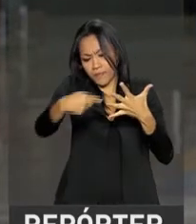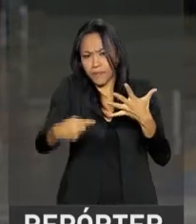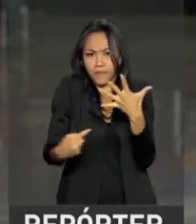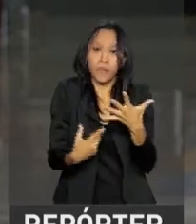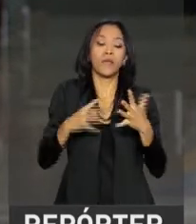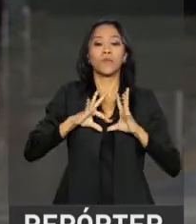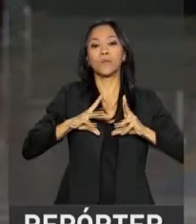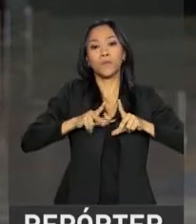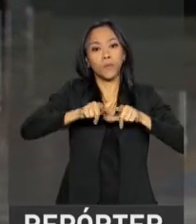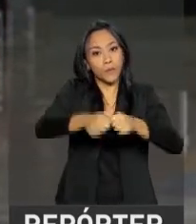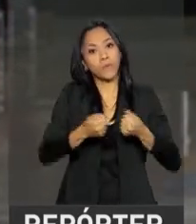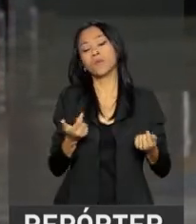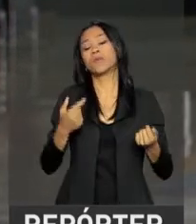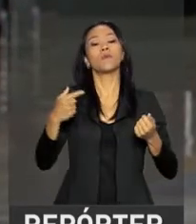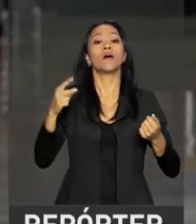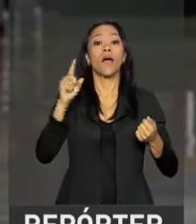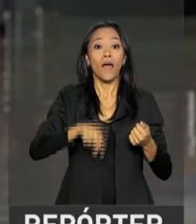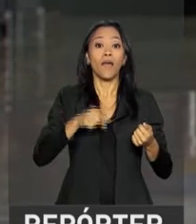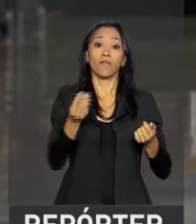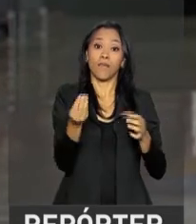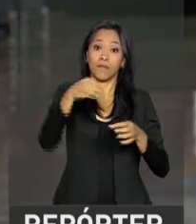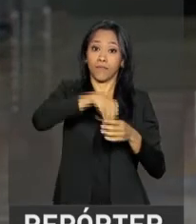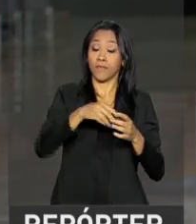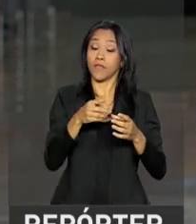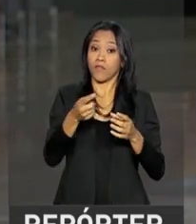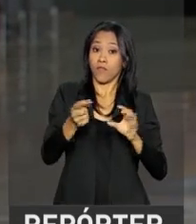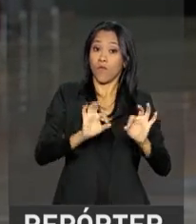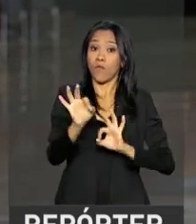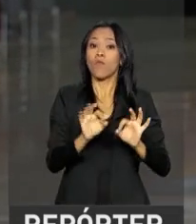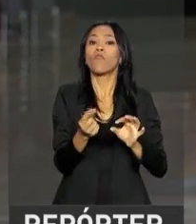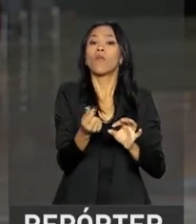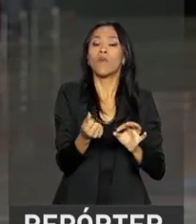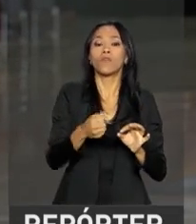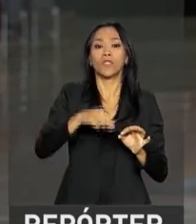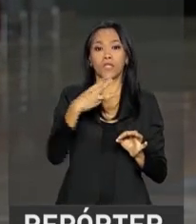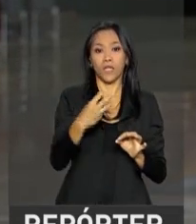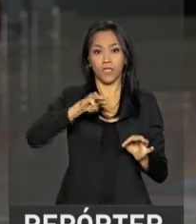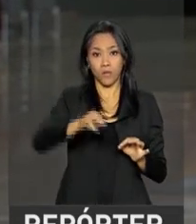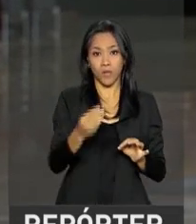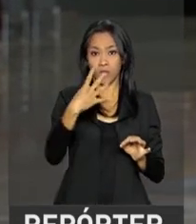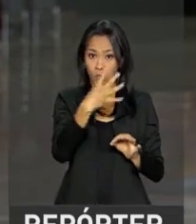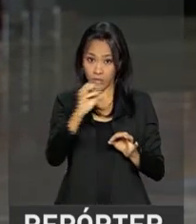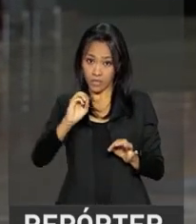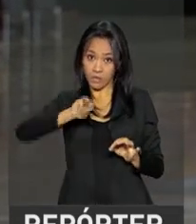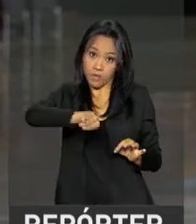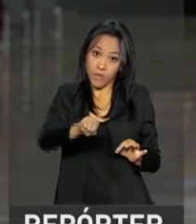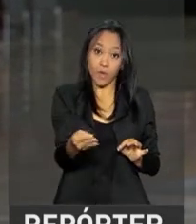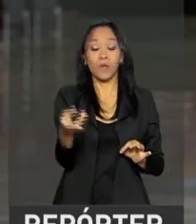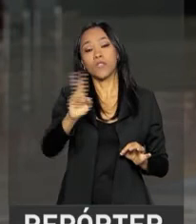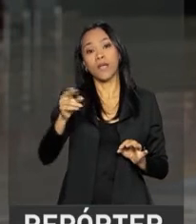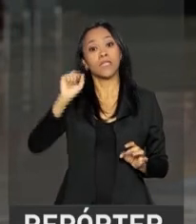jaime tem investimentos previstos na ordem de 3 bilhões e 400 milhões de reais bom